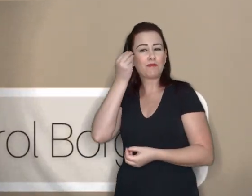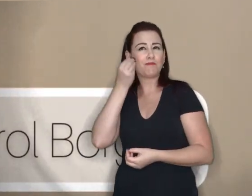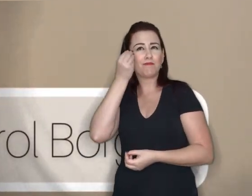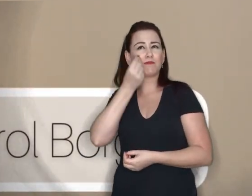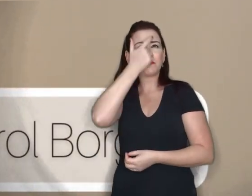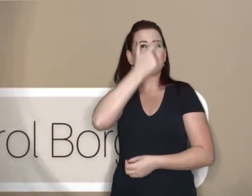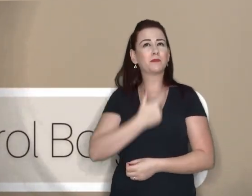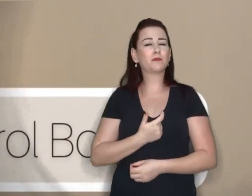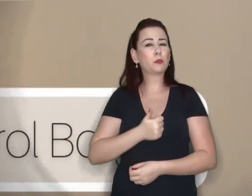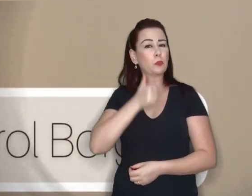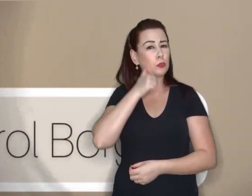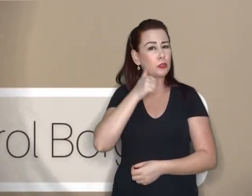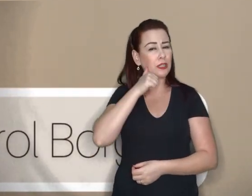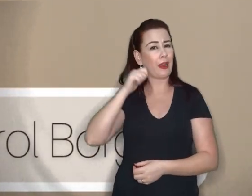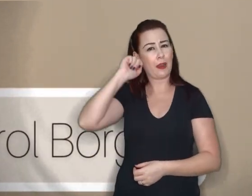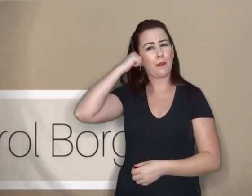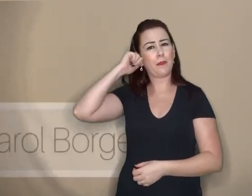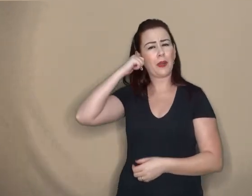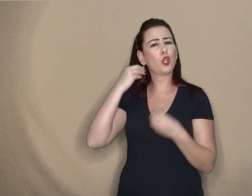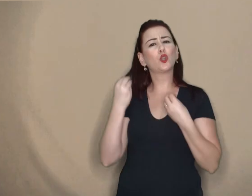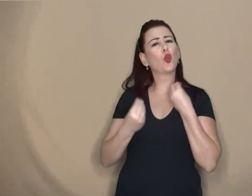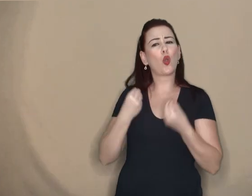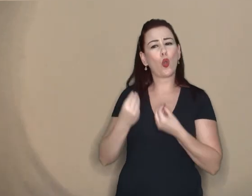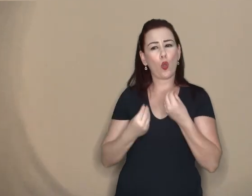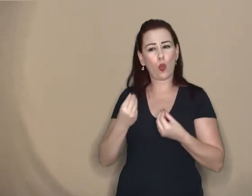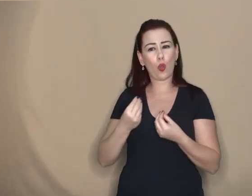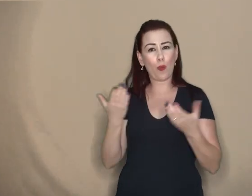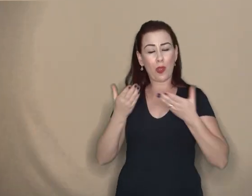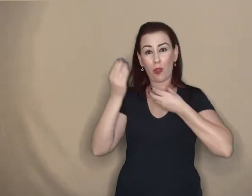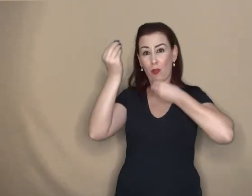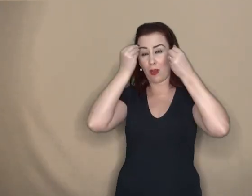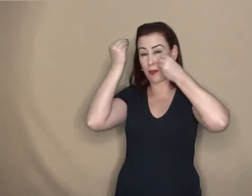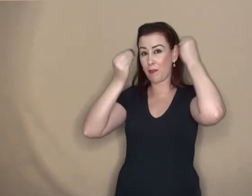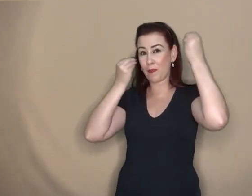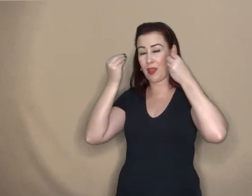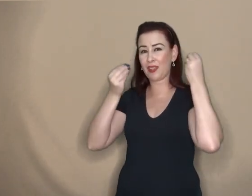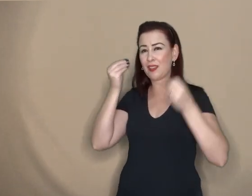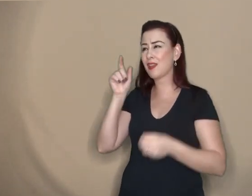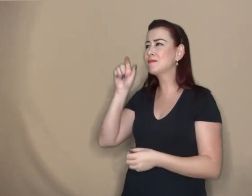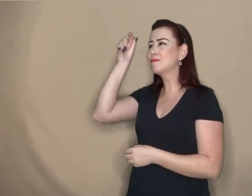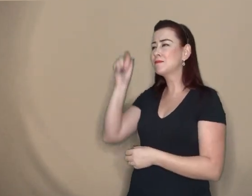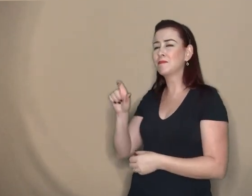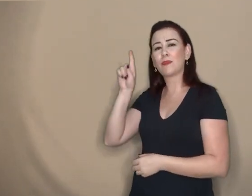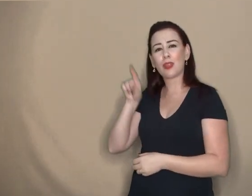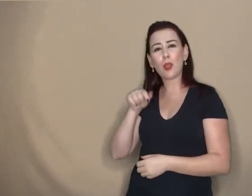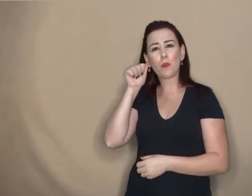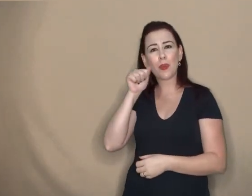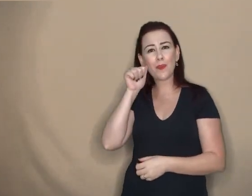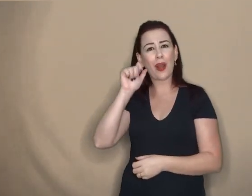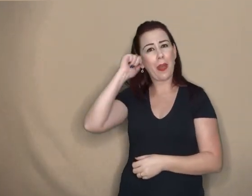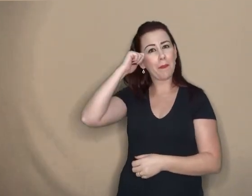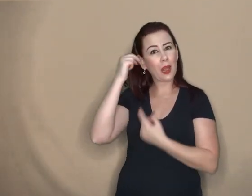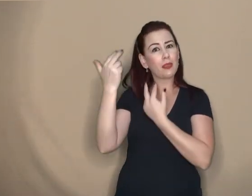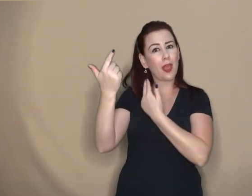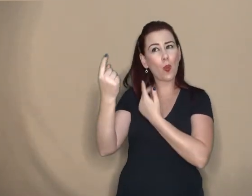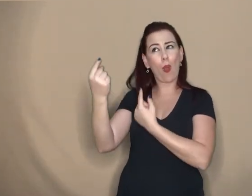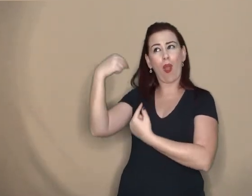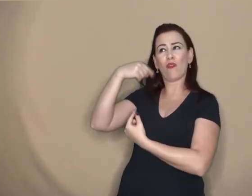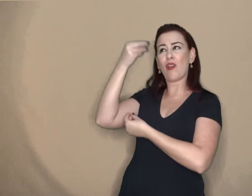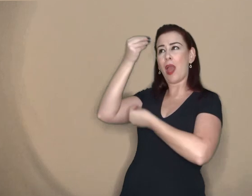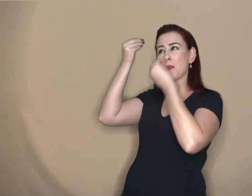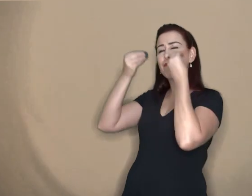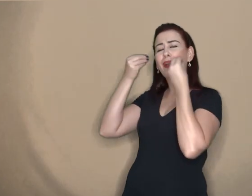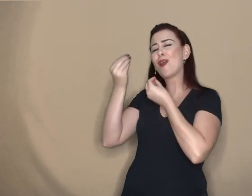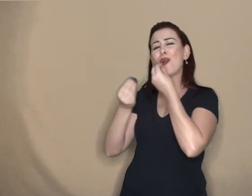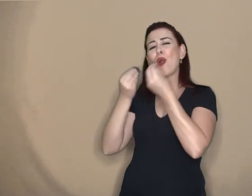foi a sua experiência como mulher preta, ser fotografada e ser maquiada por mulheres também pretas,